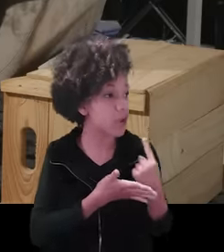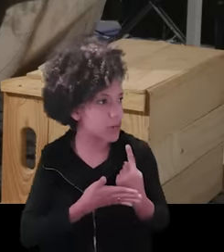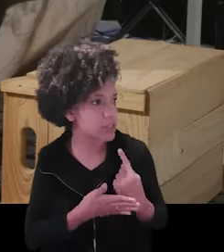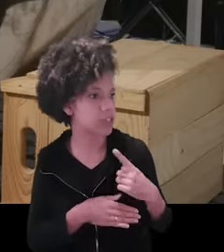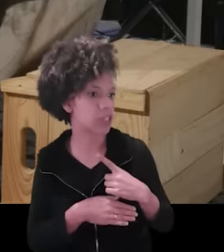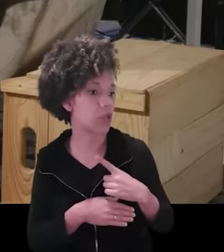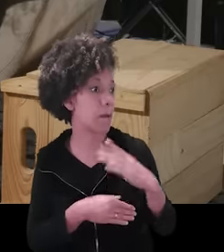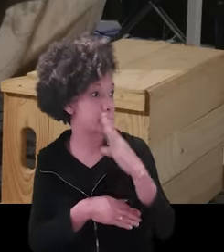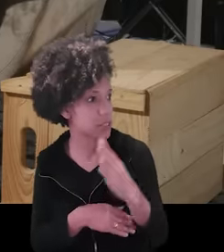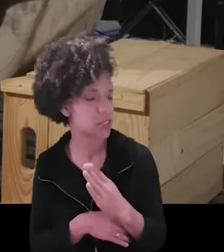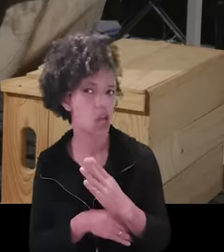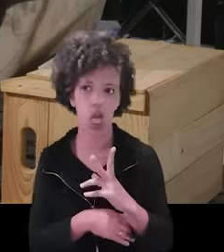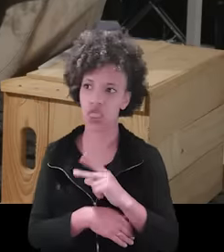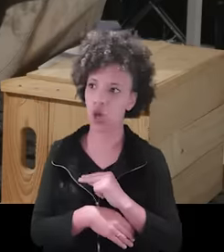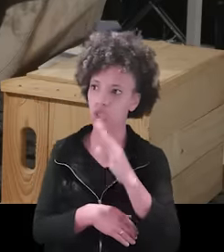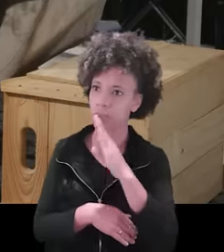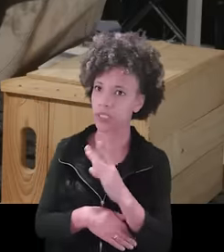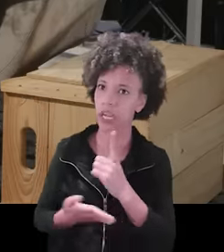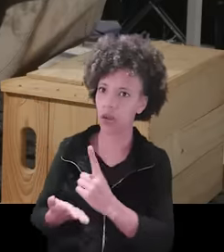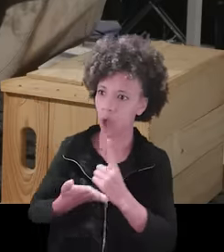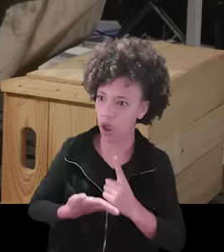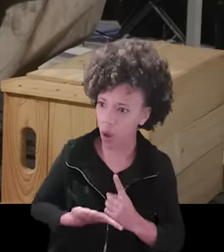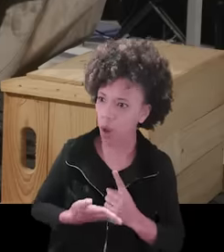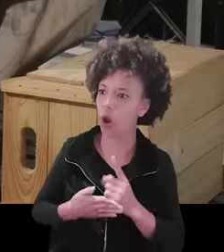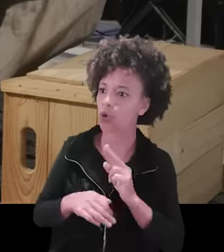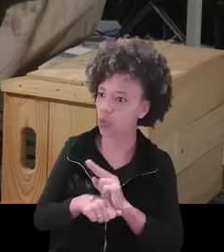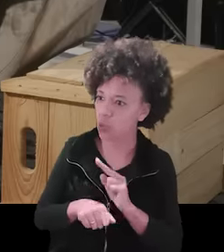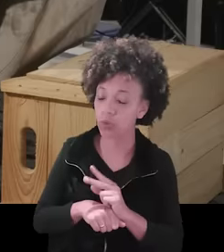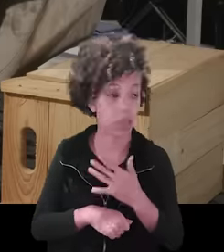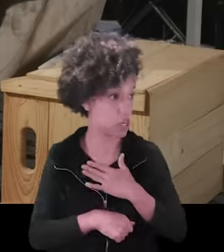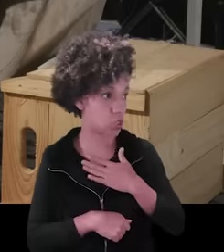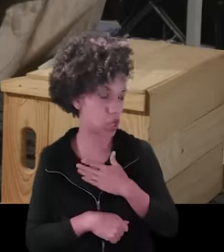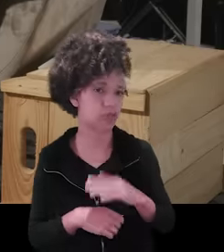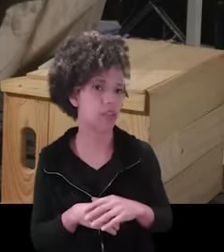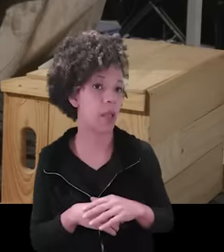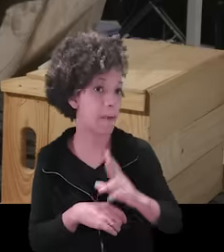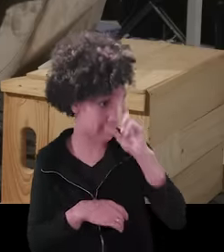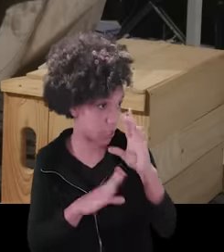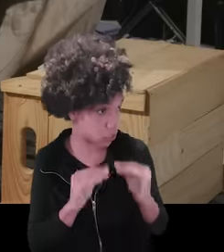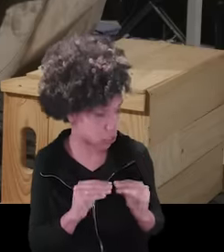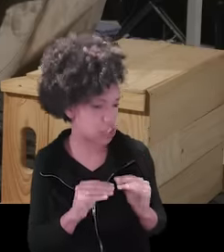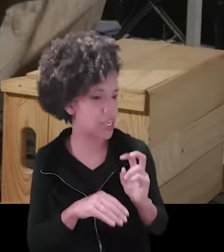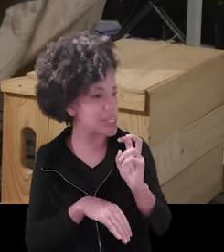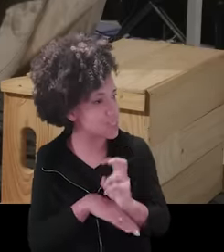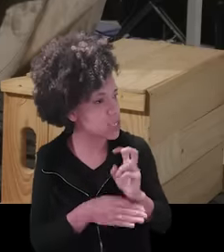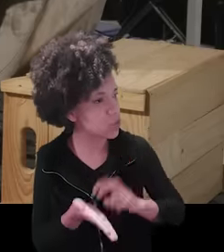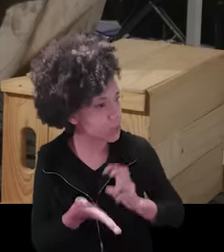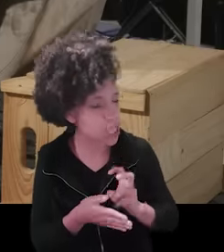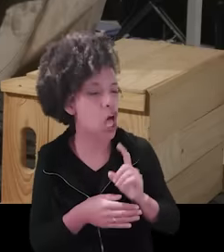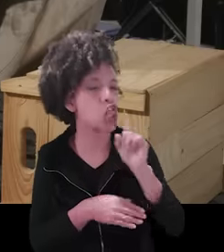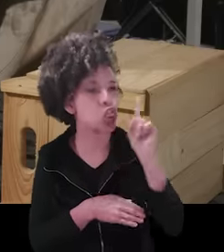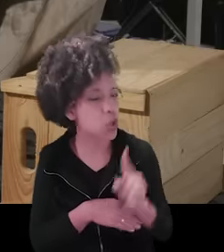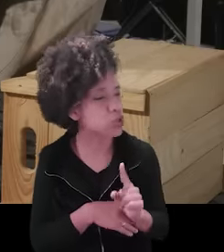acolhimento que eles têm muito Nossa brasileiro acolhe ajuda eles gostam disso E aí eu ia meia-noite 5 horas da